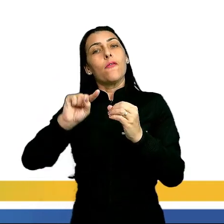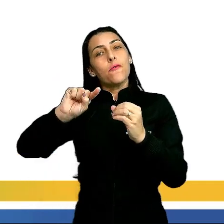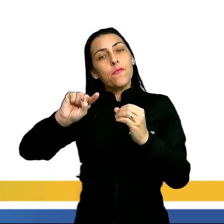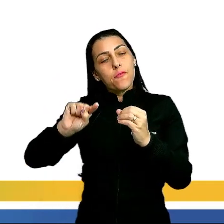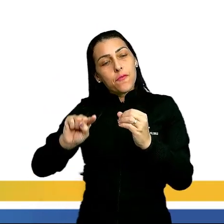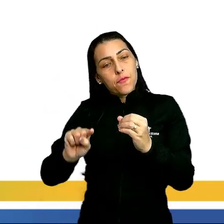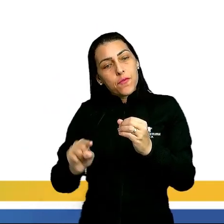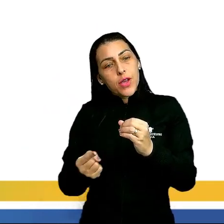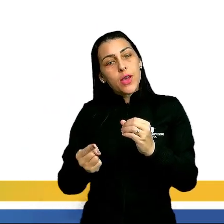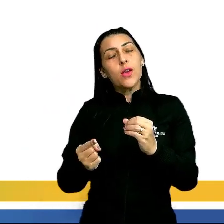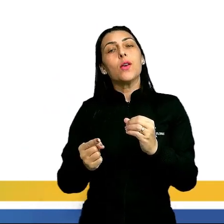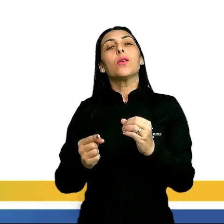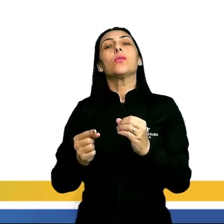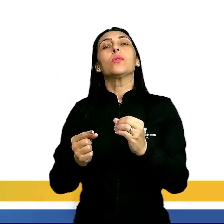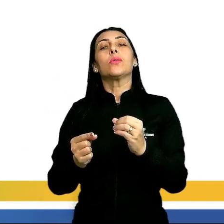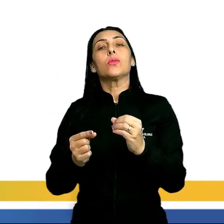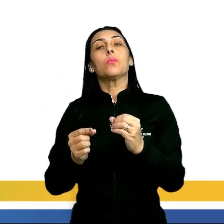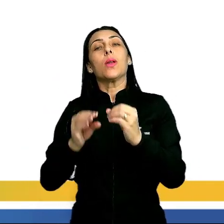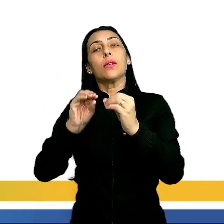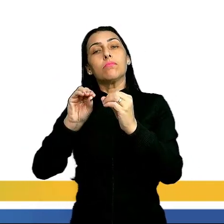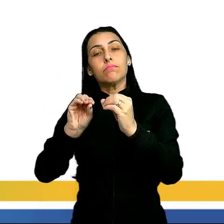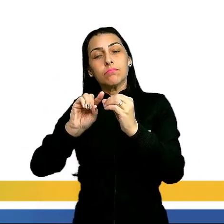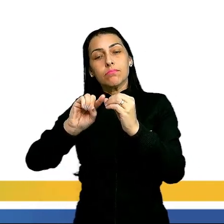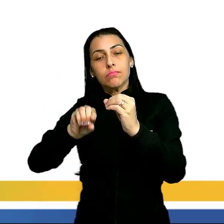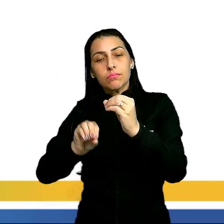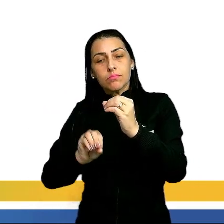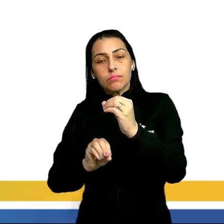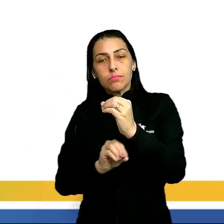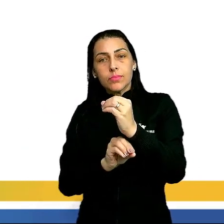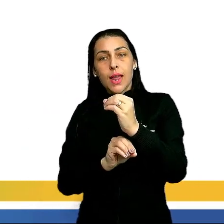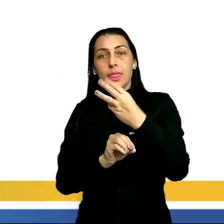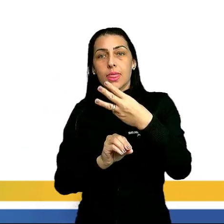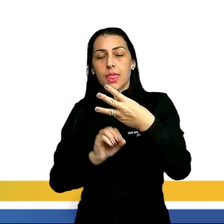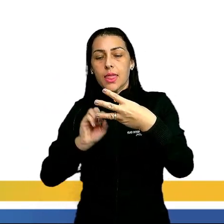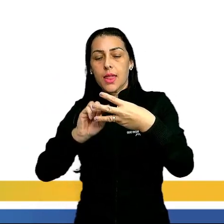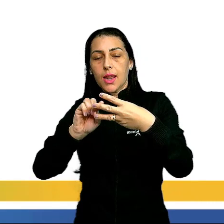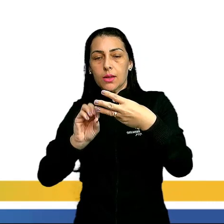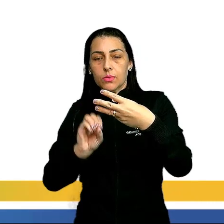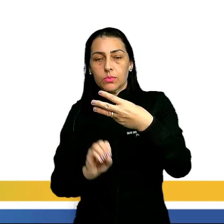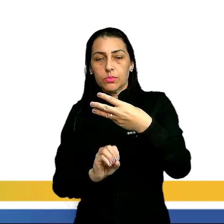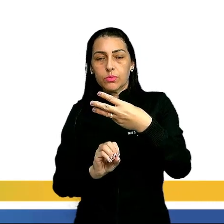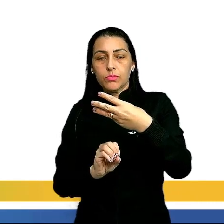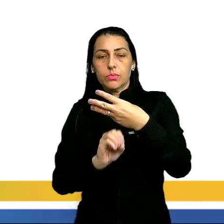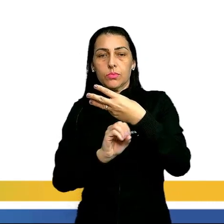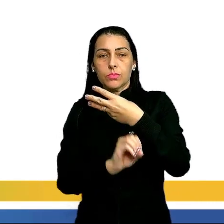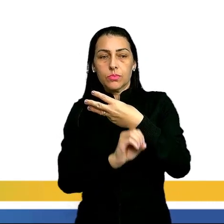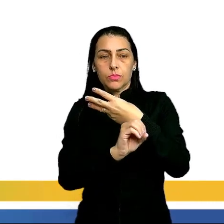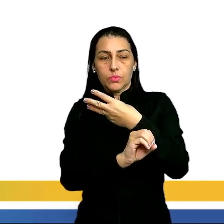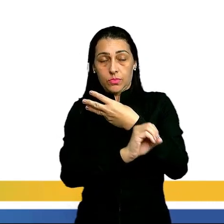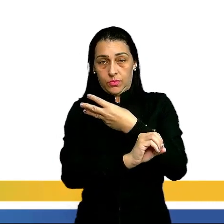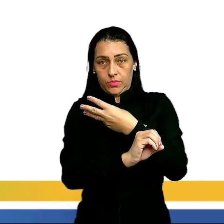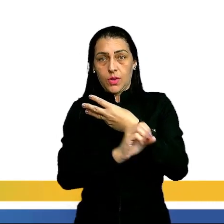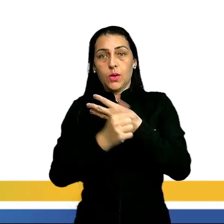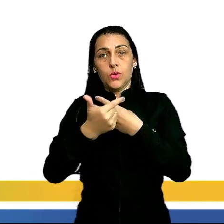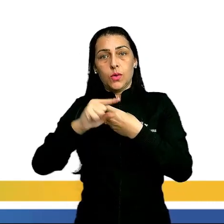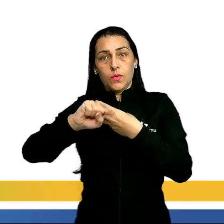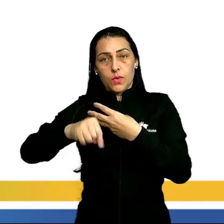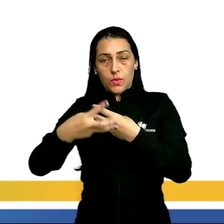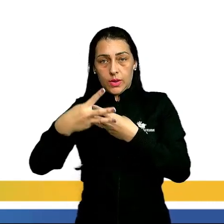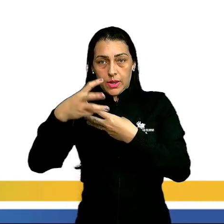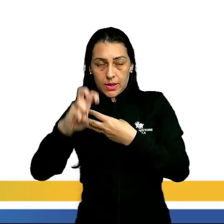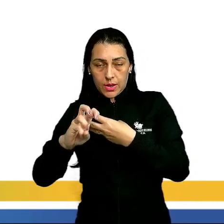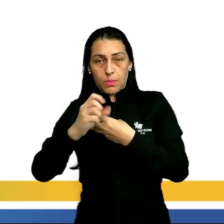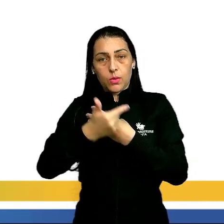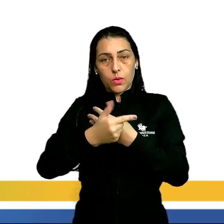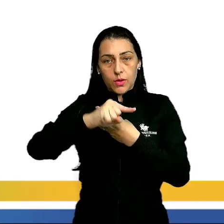né? Vamos deslocar a vírgula ali para o lado esquerdo. Você vai andar 3 casas decimais. Nós vamos arredondar aquele valor de 2,35